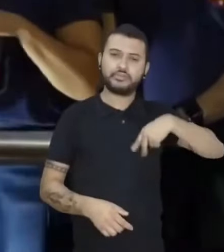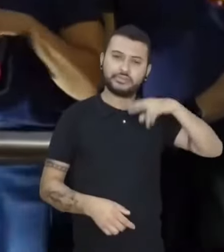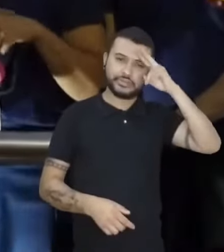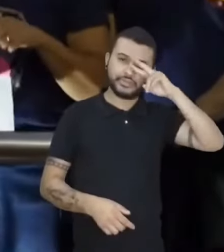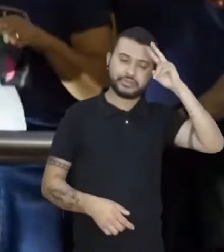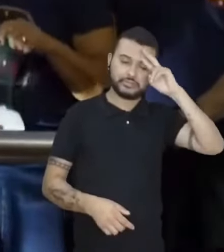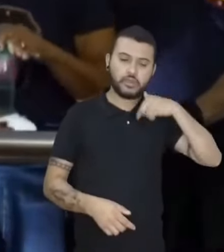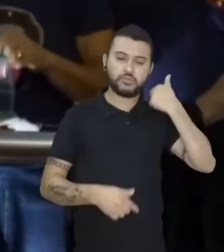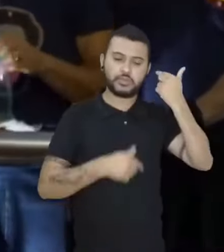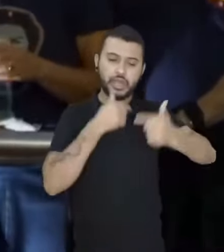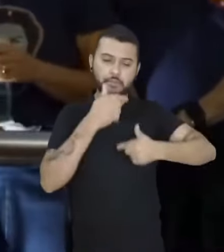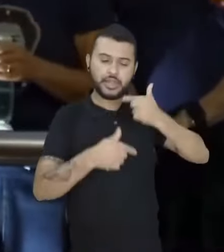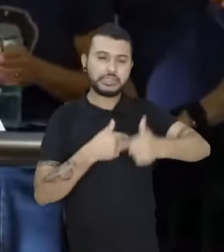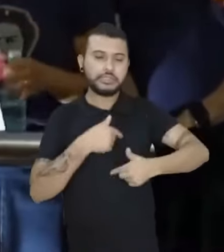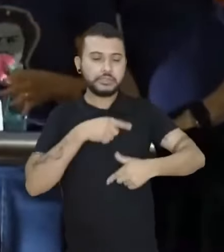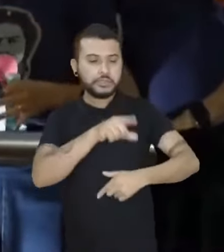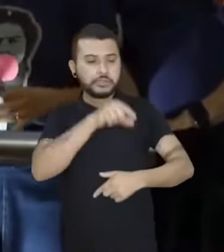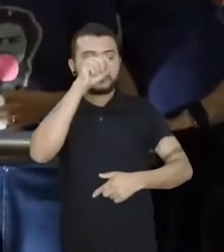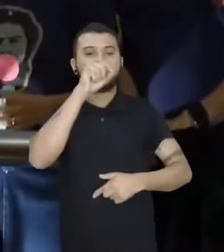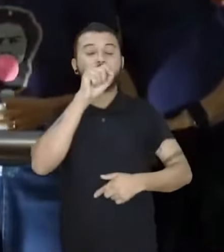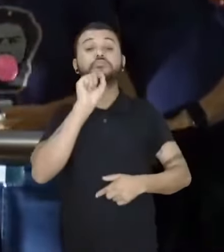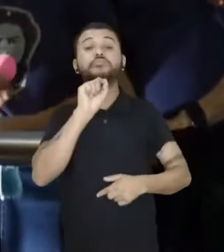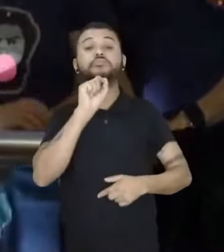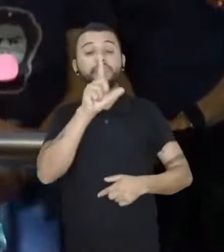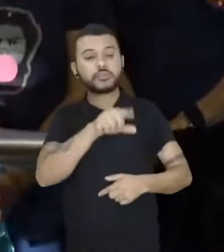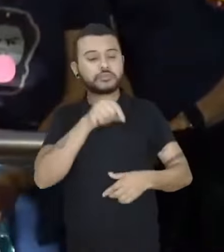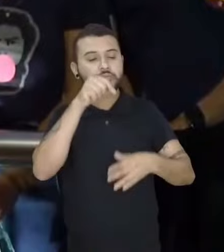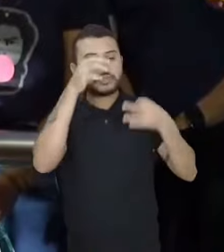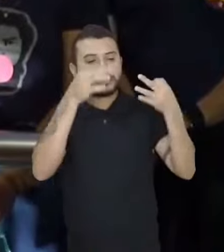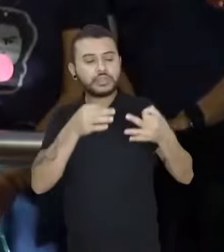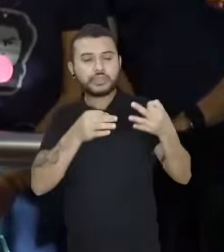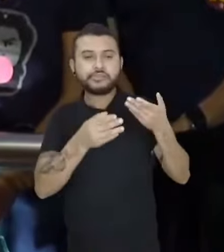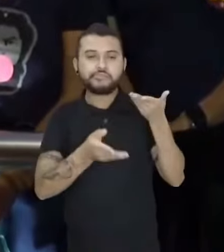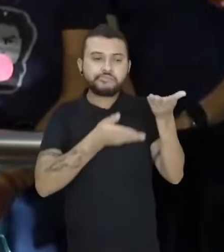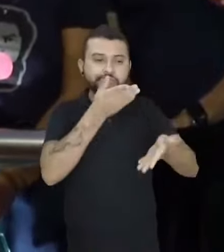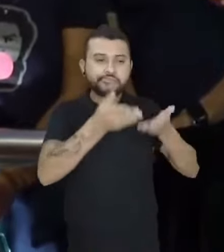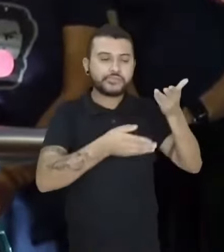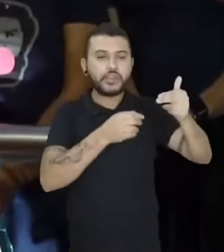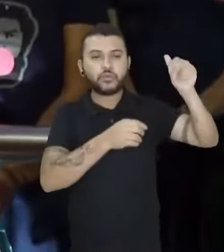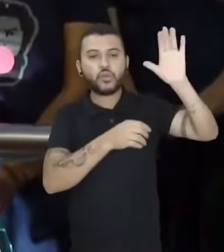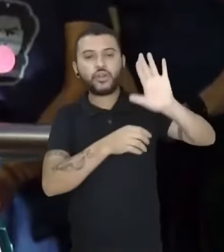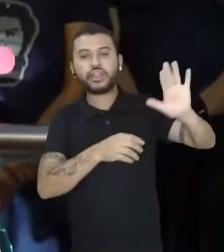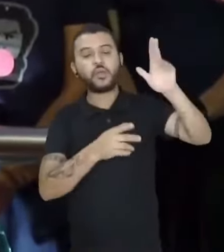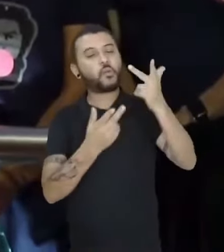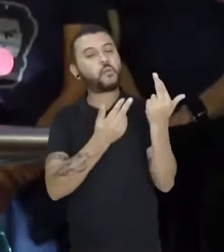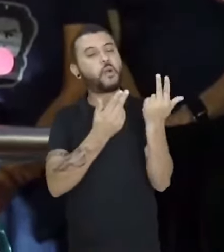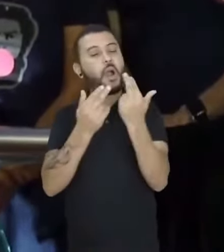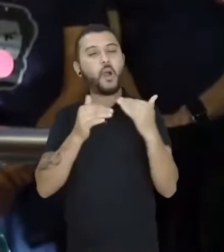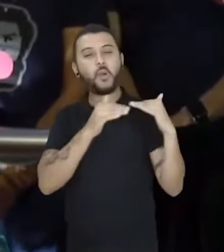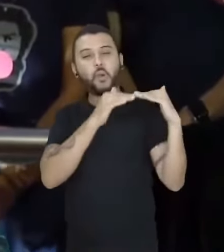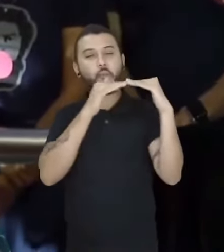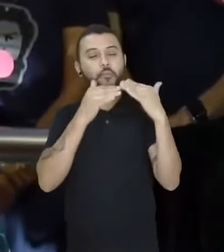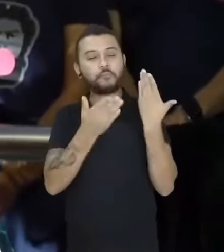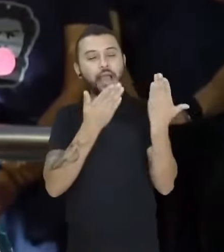eu lembro que eu tomei a decisão de cuidar do Nordeste como se eu estivesse cuidando da minha família.